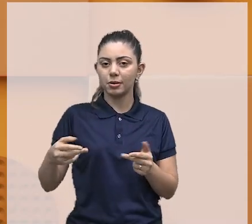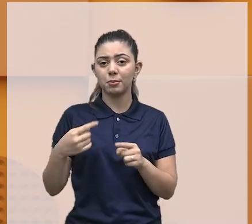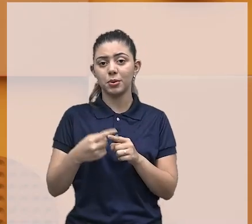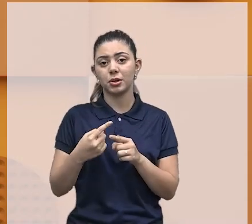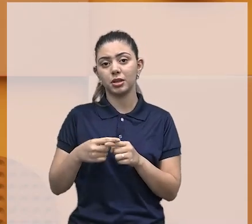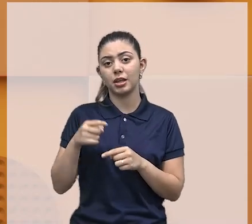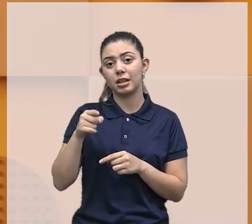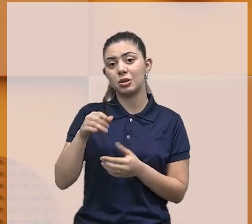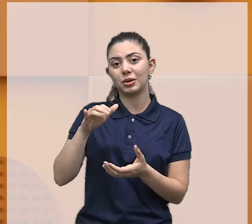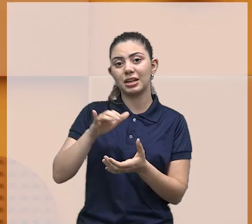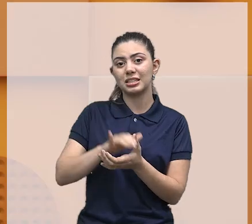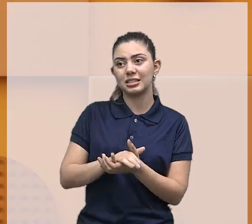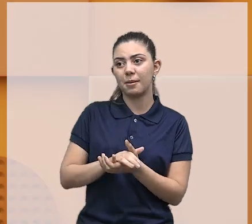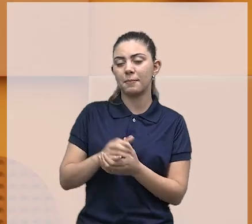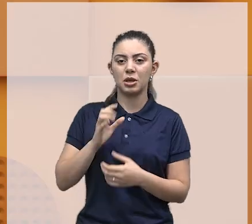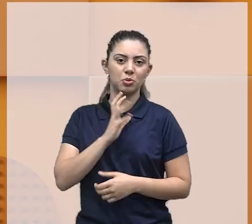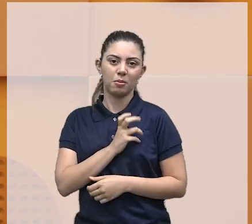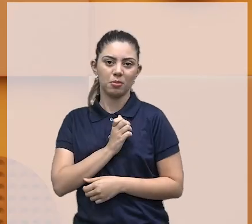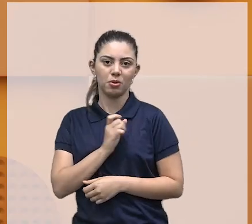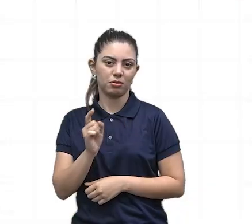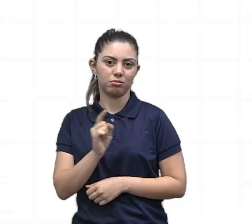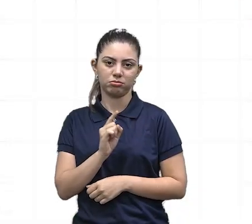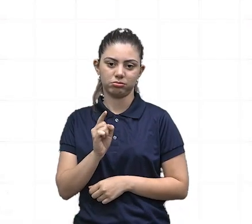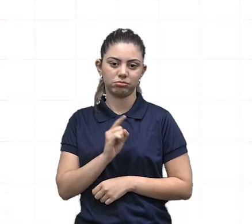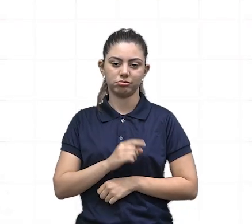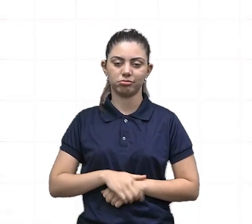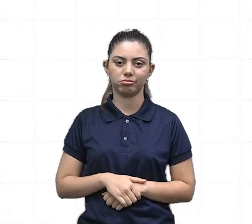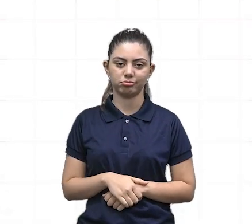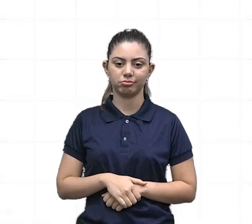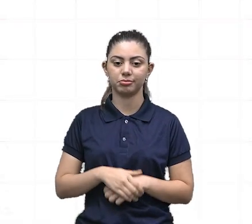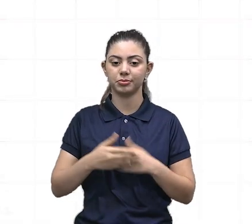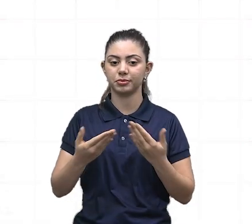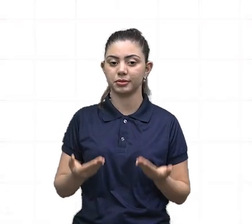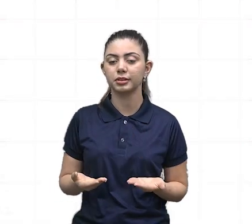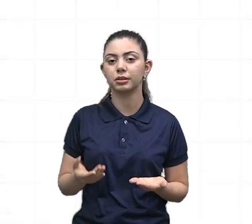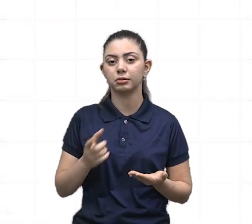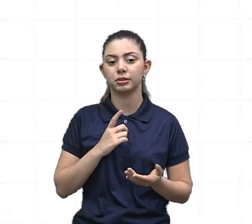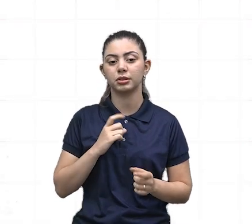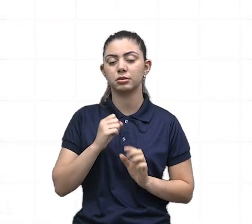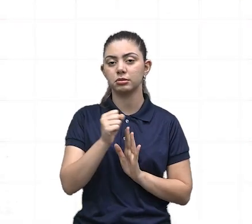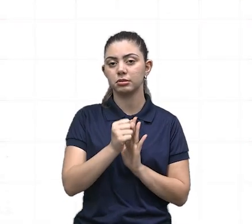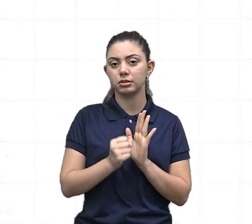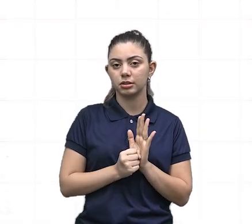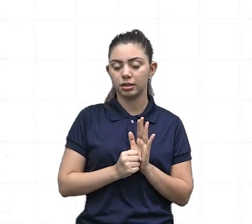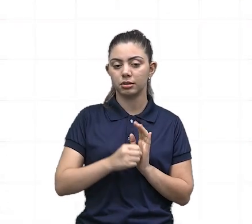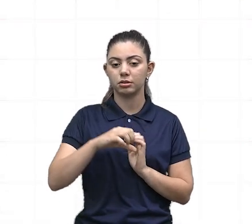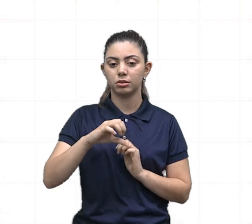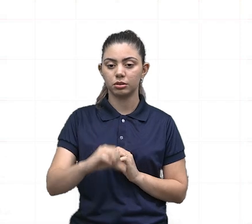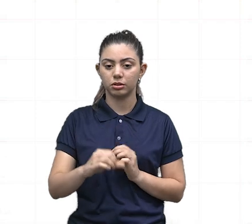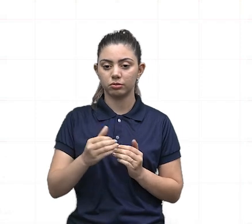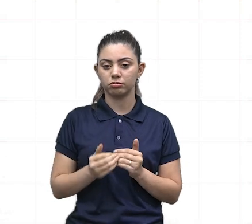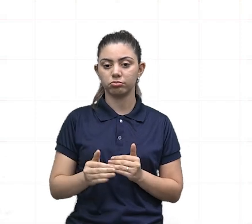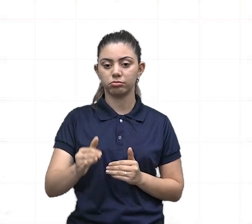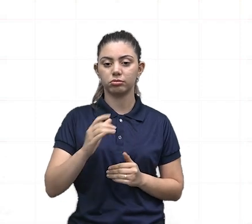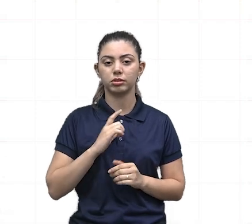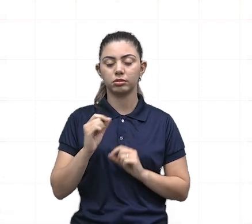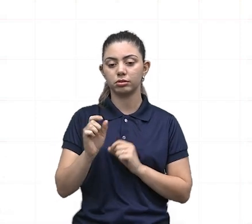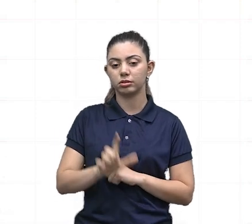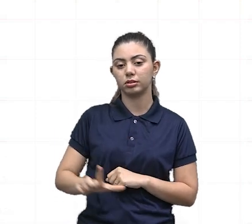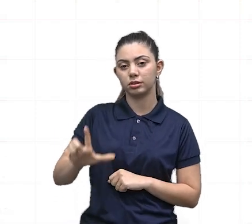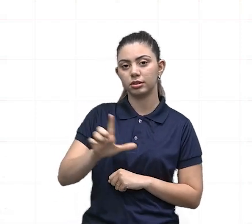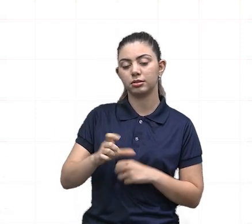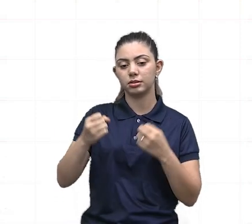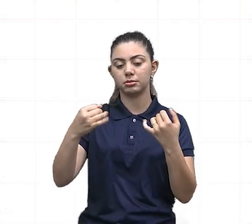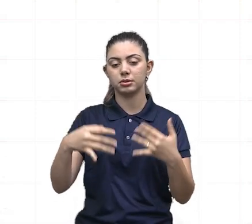são arranjados, tá certo? Então, olha só, desde o século IX, fontes literárias caracterizam a sociedade